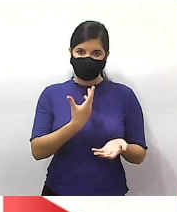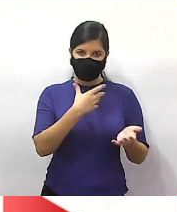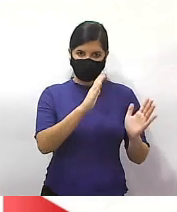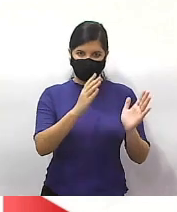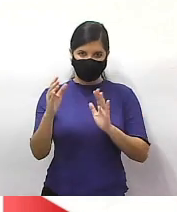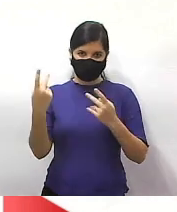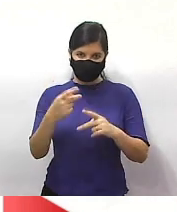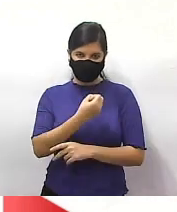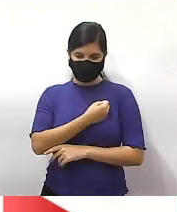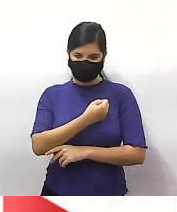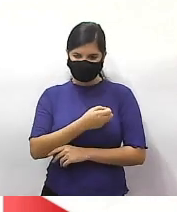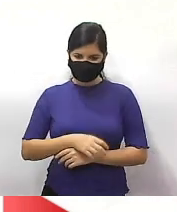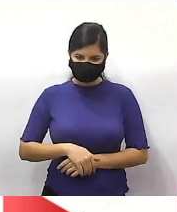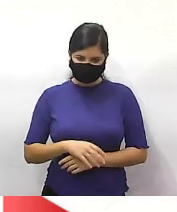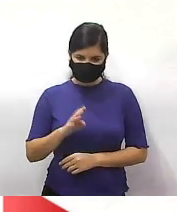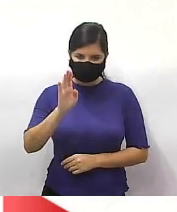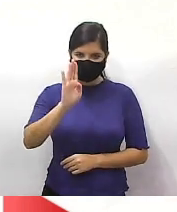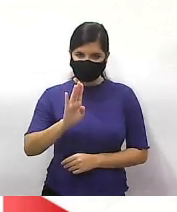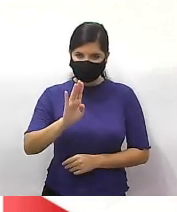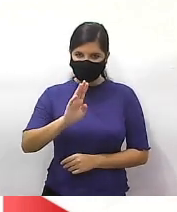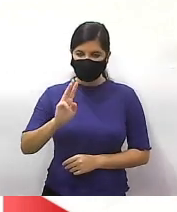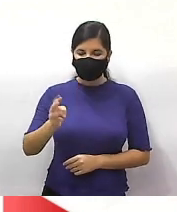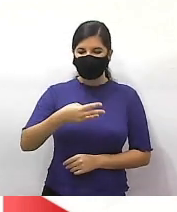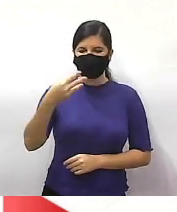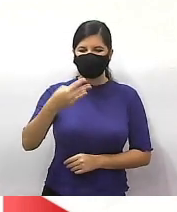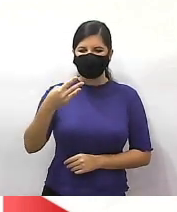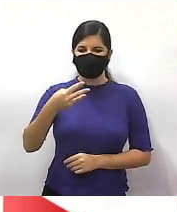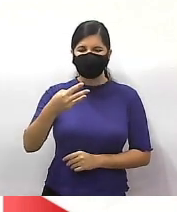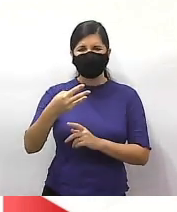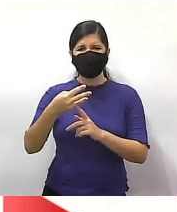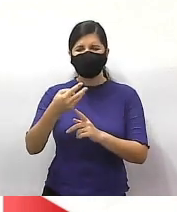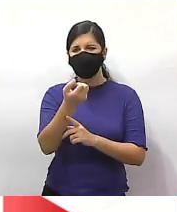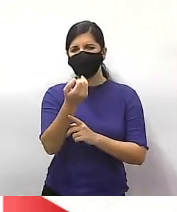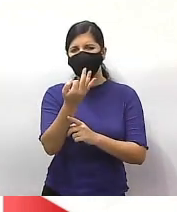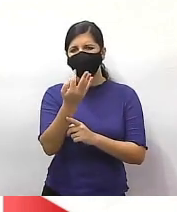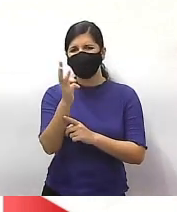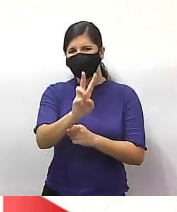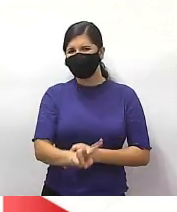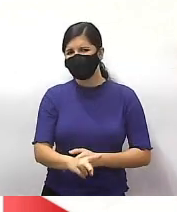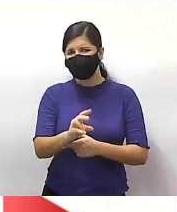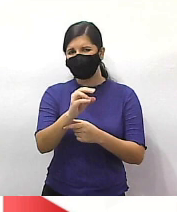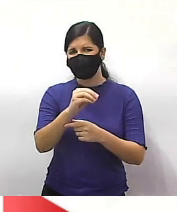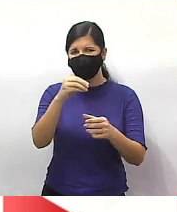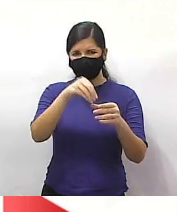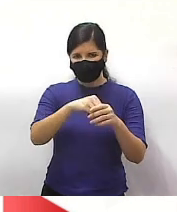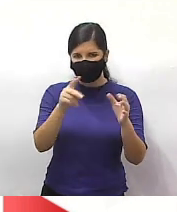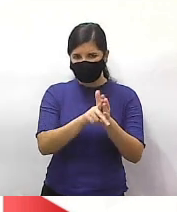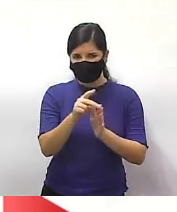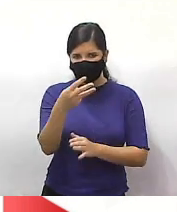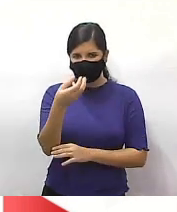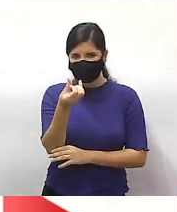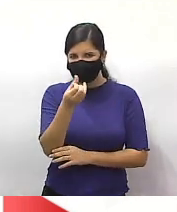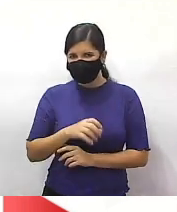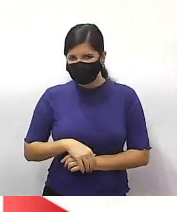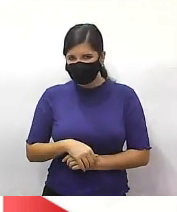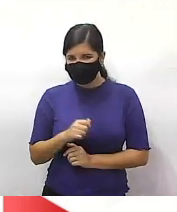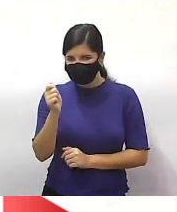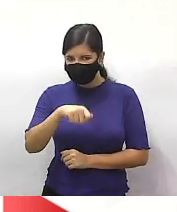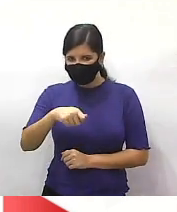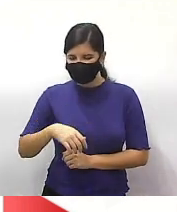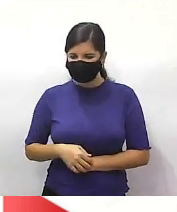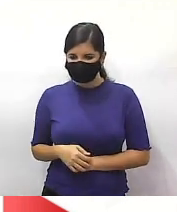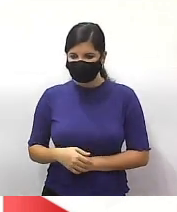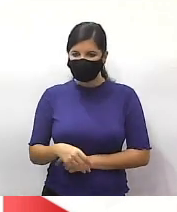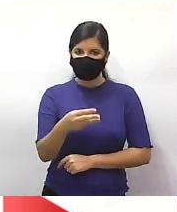numérica. Item B. E o 3, quantas vezes cabe no 36? Lembrando que 36